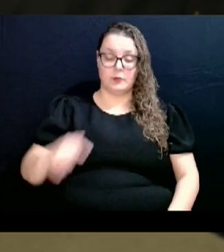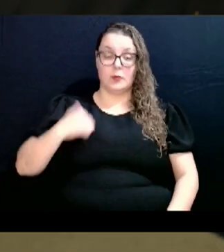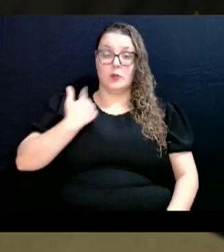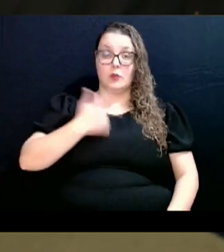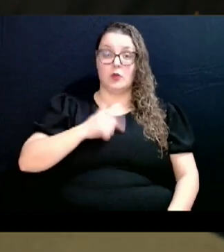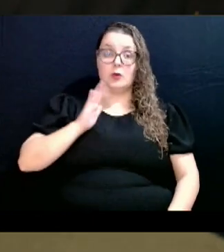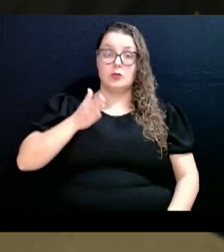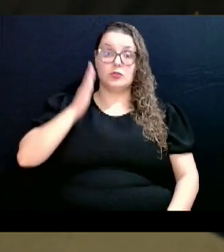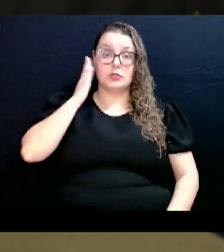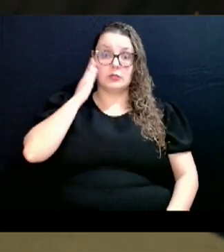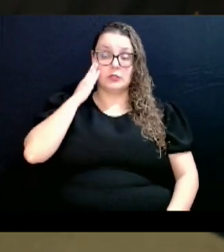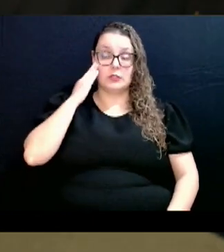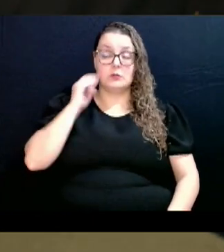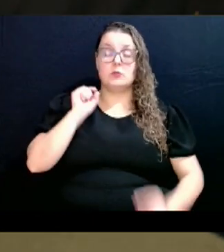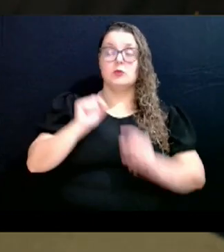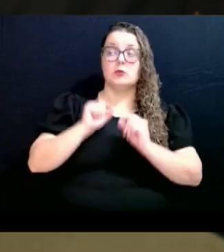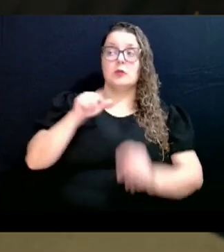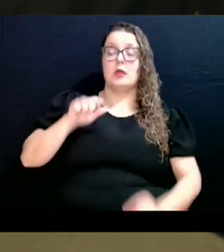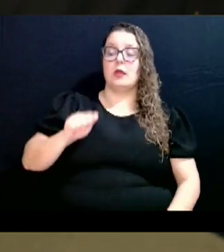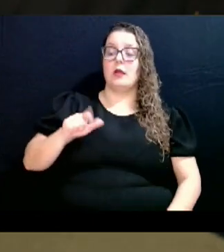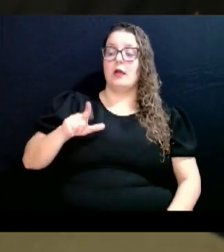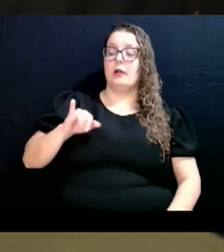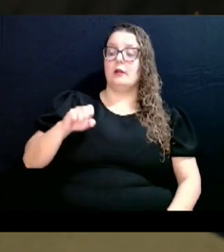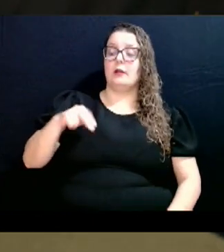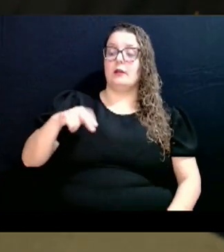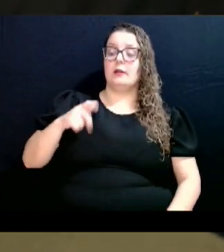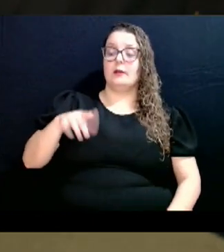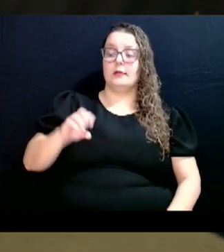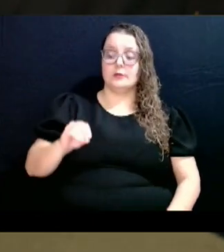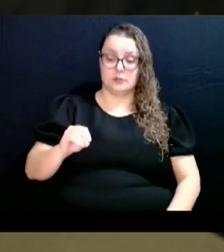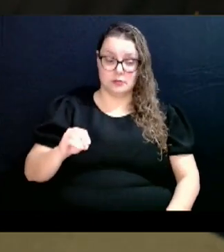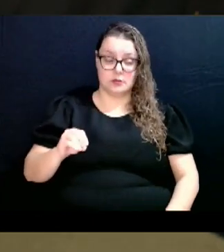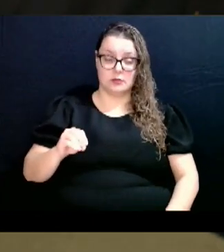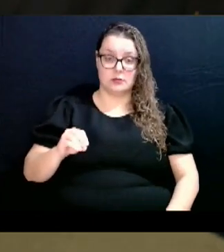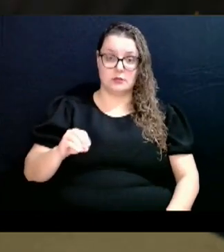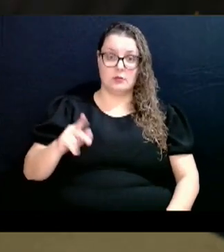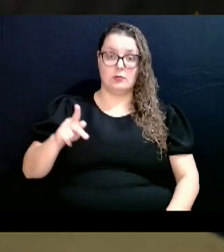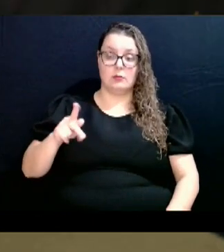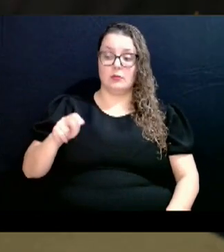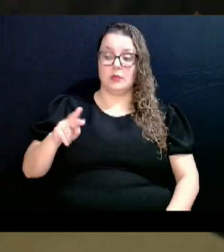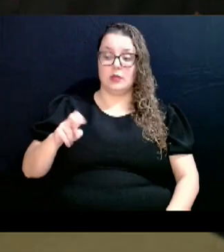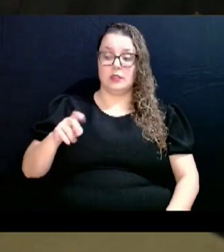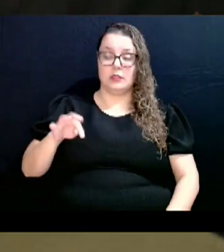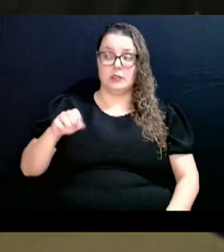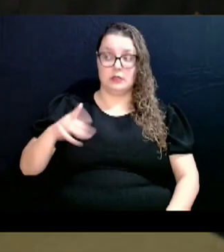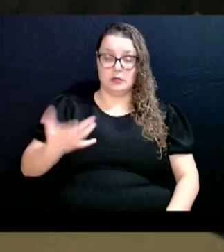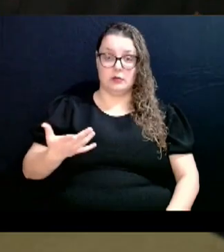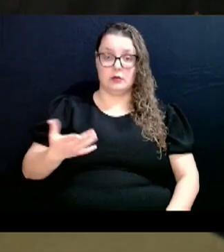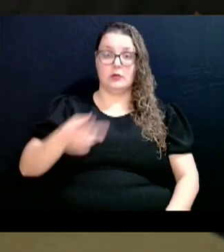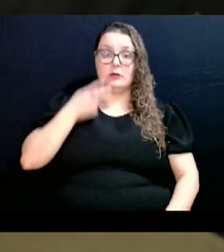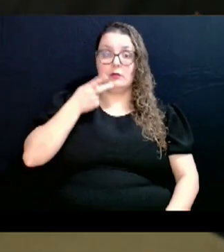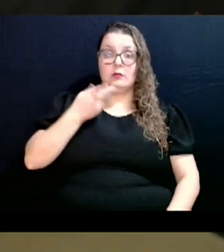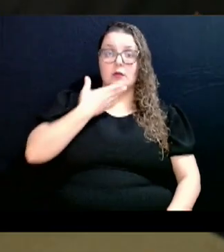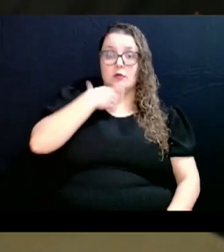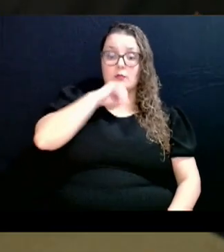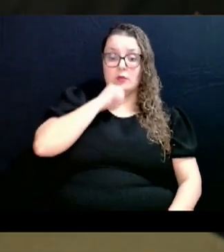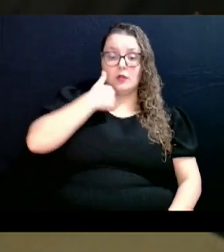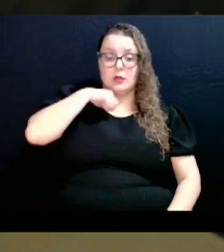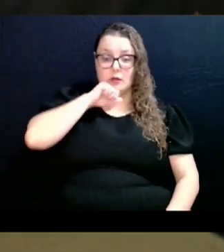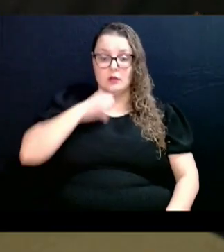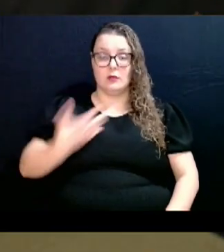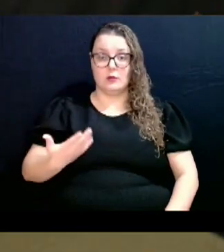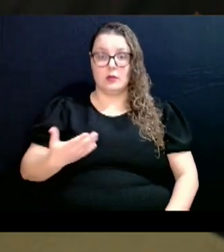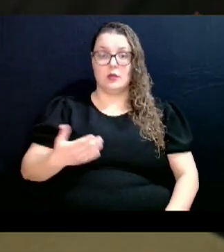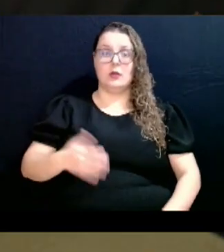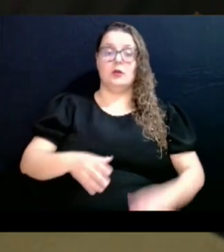então a gente vai falar sobre a convivência entre avós e netos. Vamos lá. No Brasil, os direitos dos avós na convivência com netos são garantidos